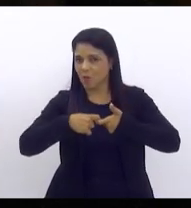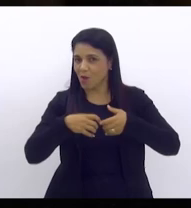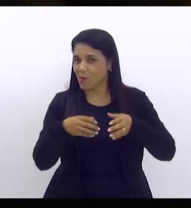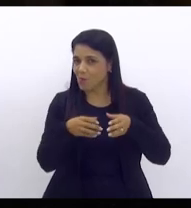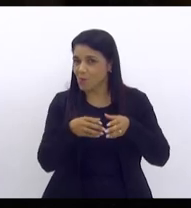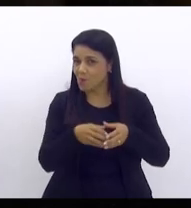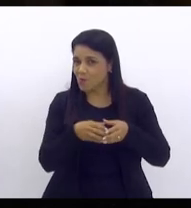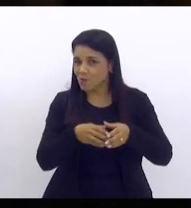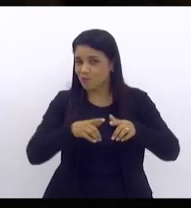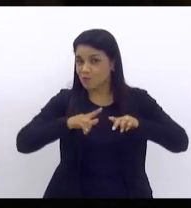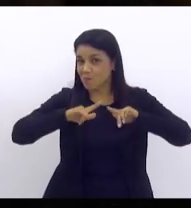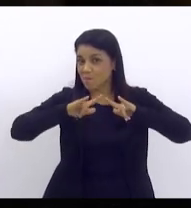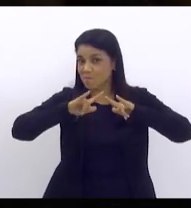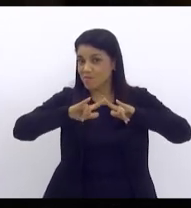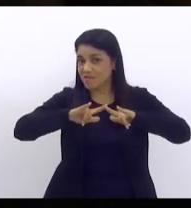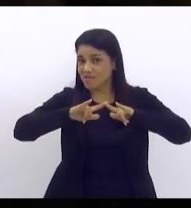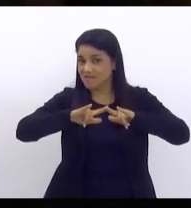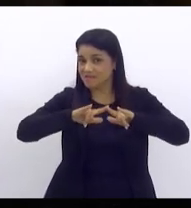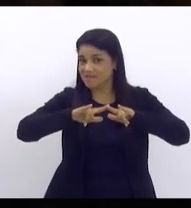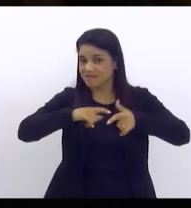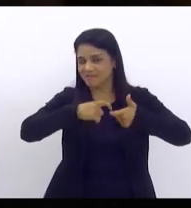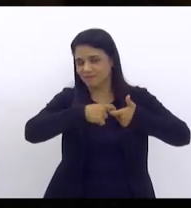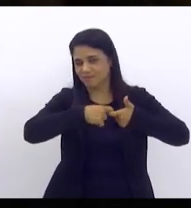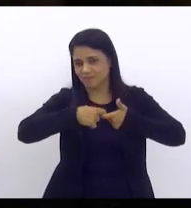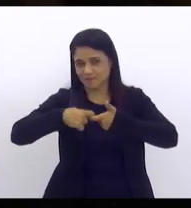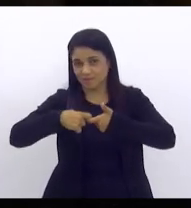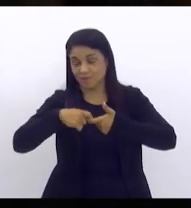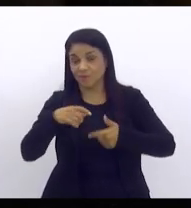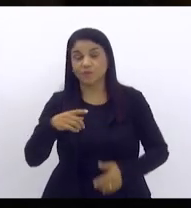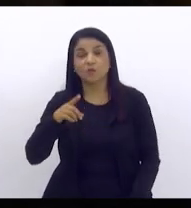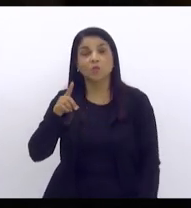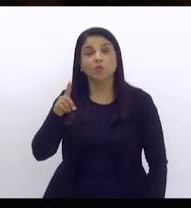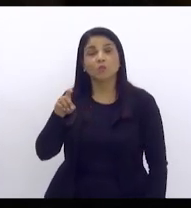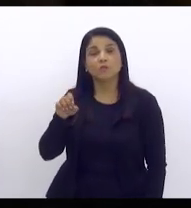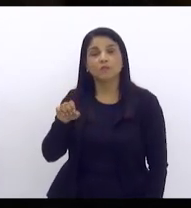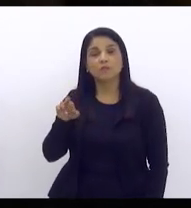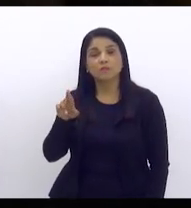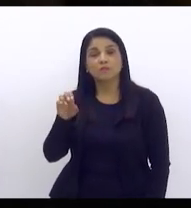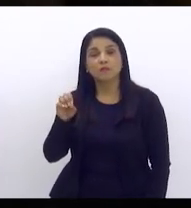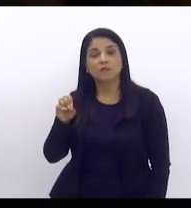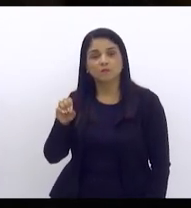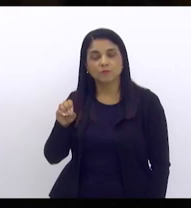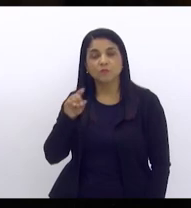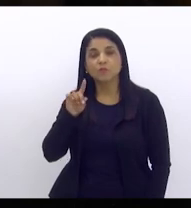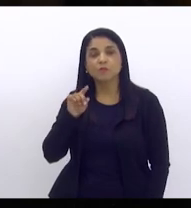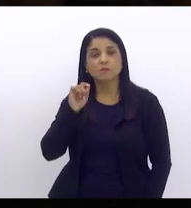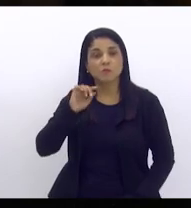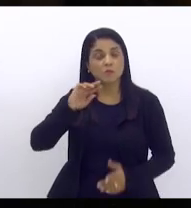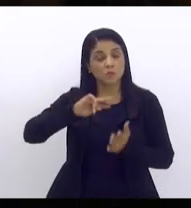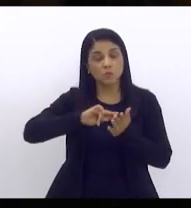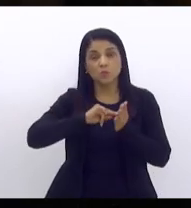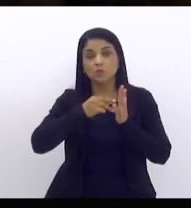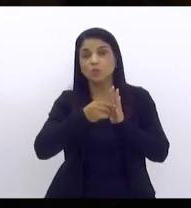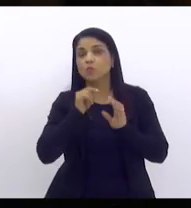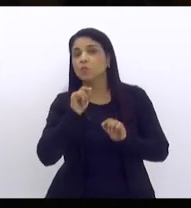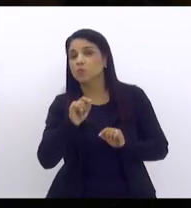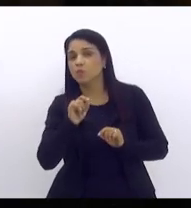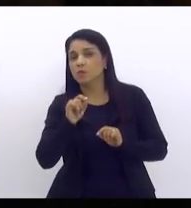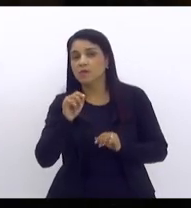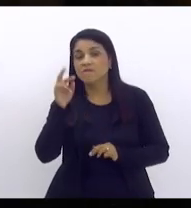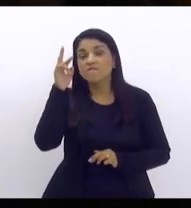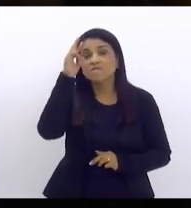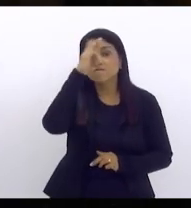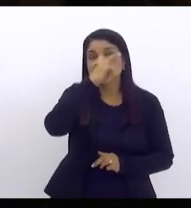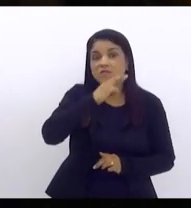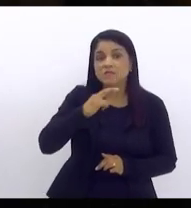DETRO, a função do DETRO é fiscalizar o transporte coletivo de ônibus e